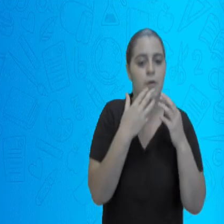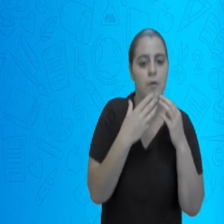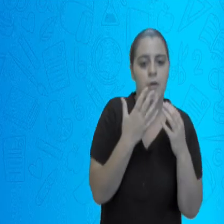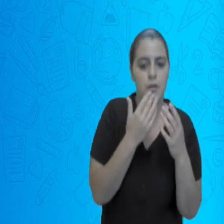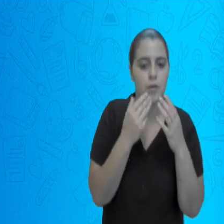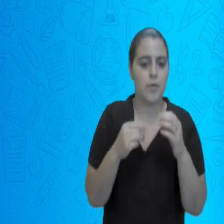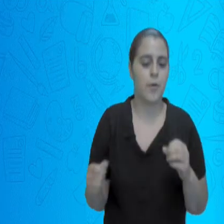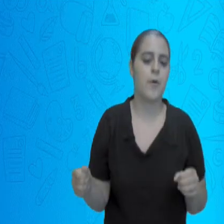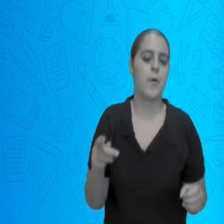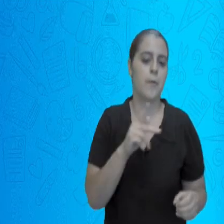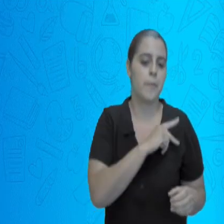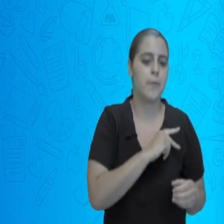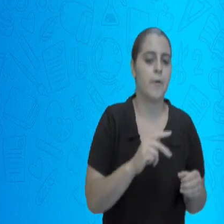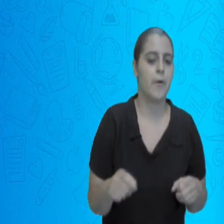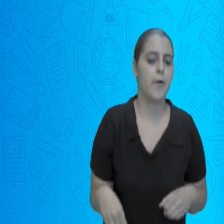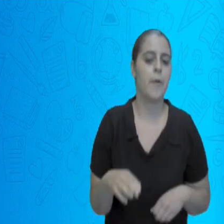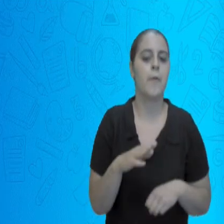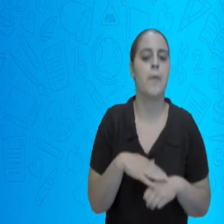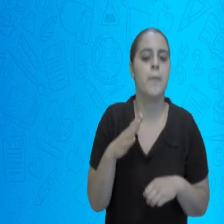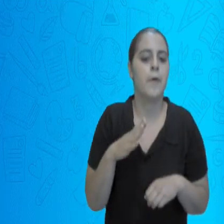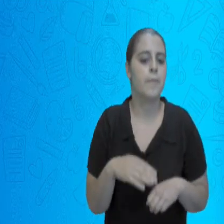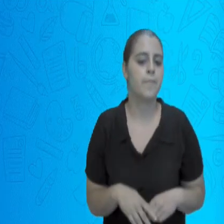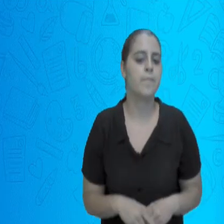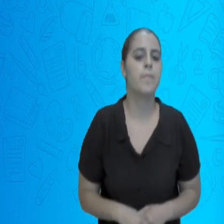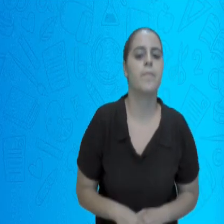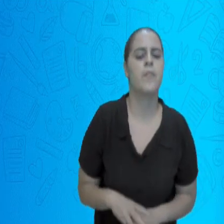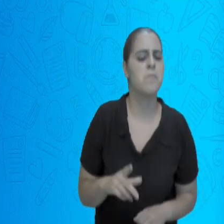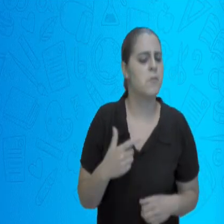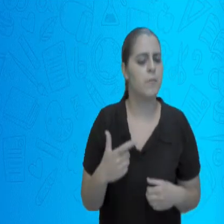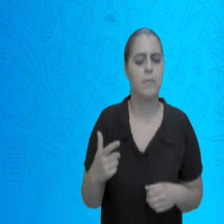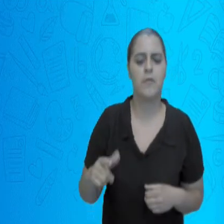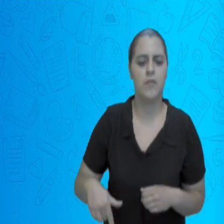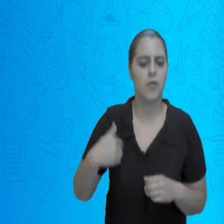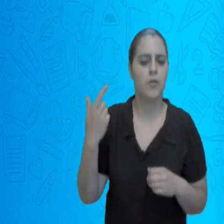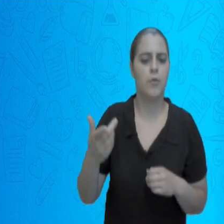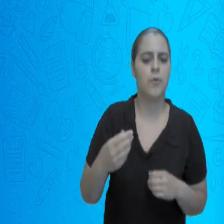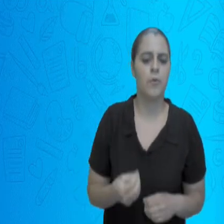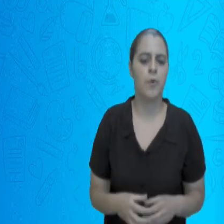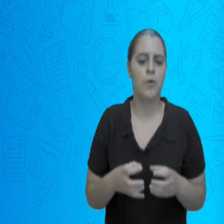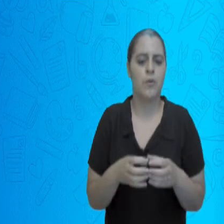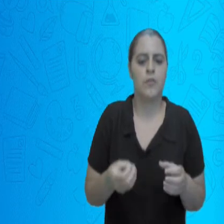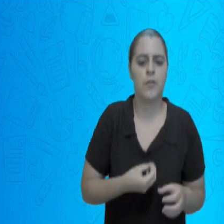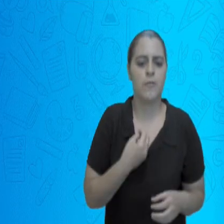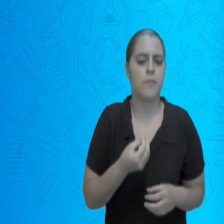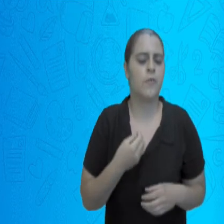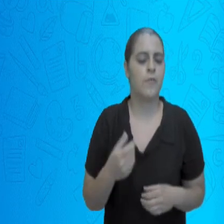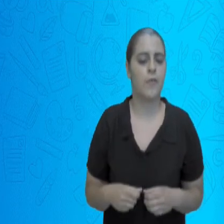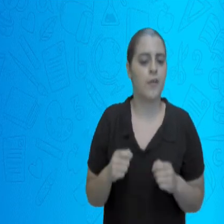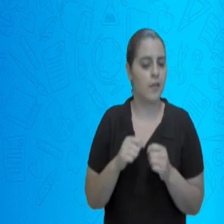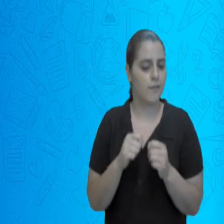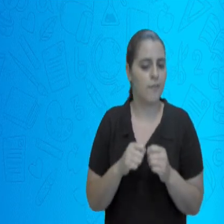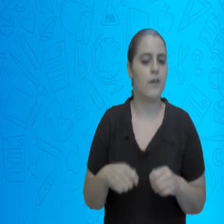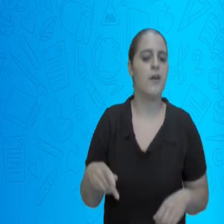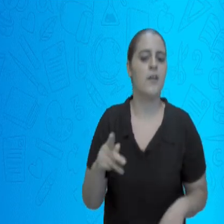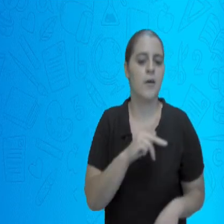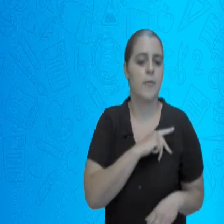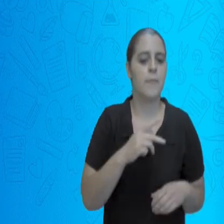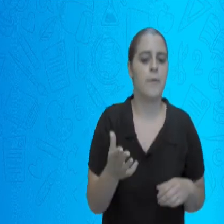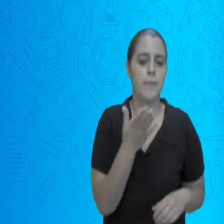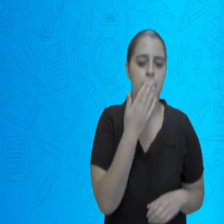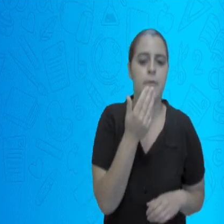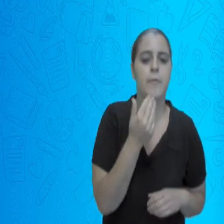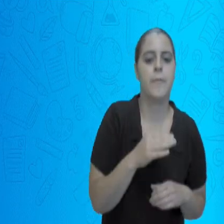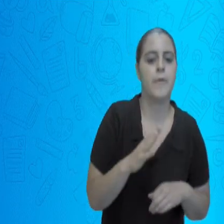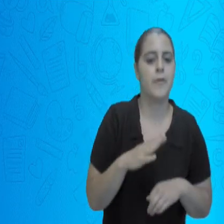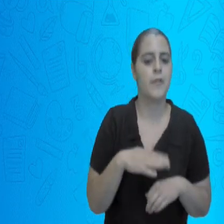material deles, os alimentos deles. Eles não dependem do outro para poder se alimentar. Eles fazem a produção do seu alimento